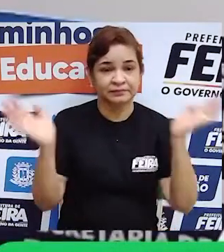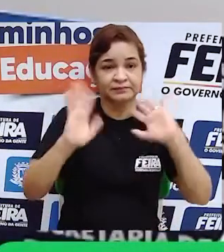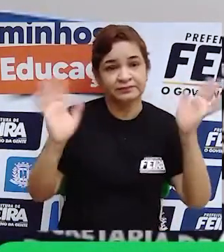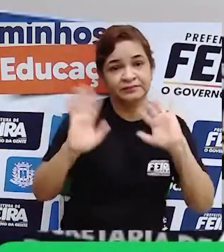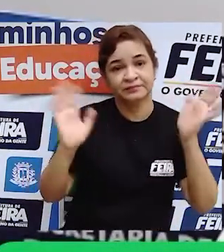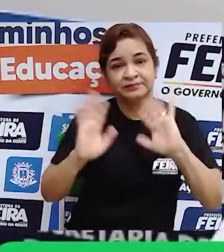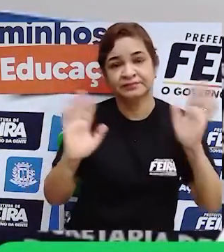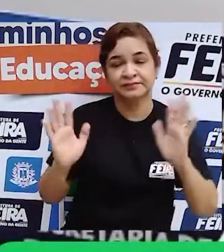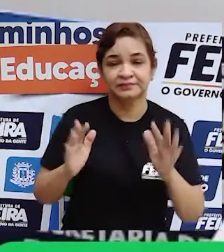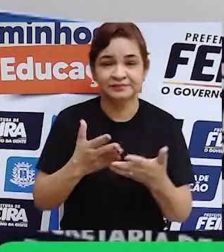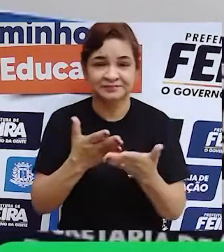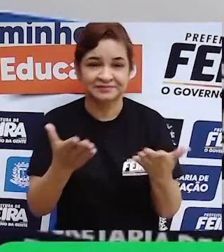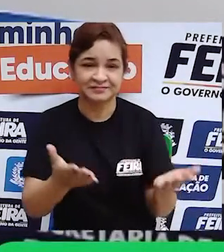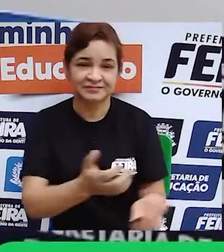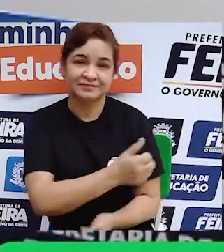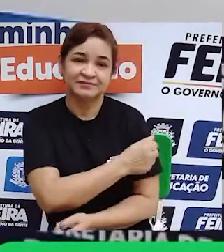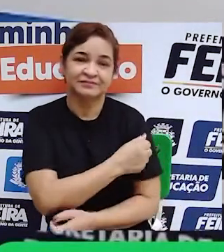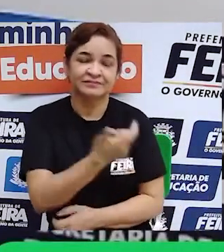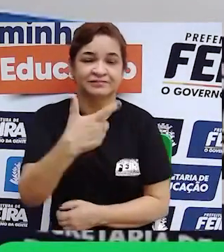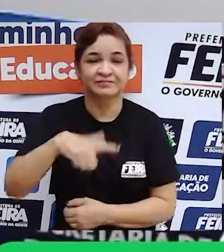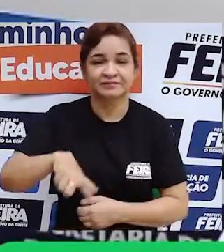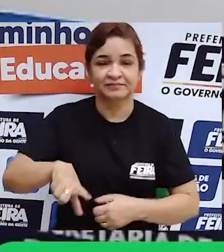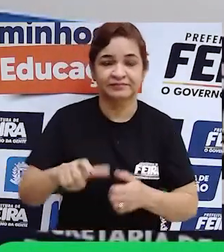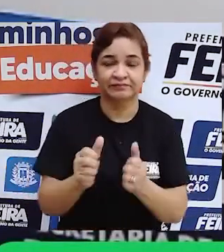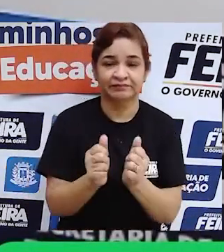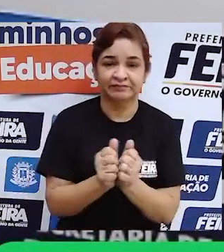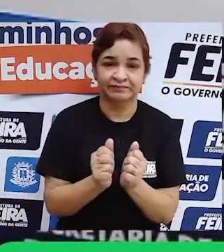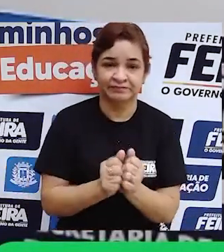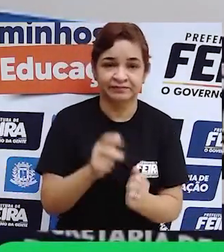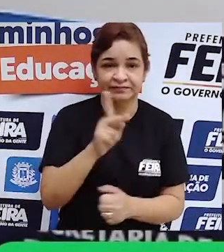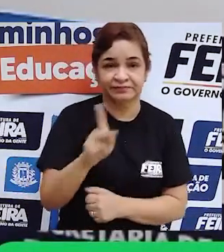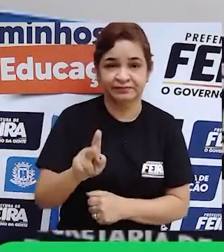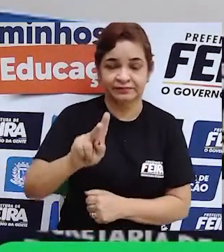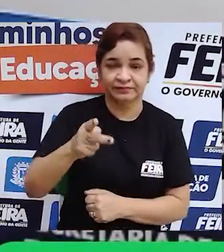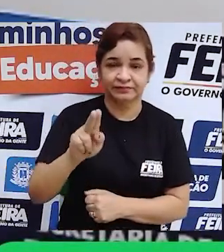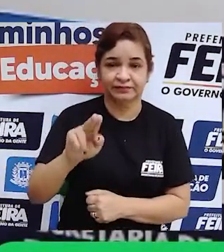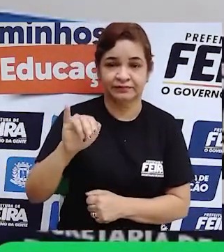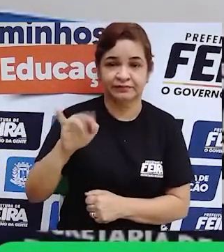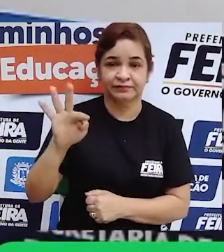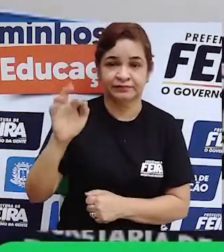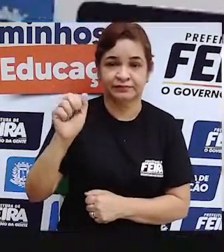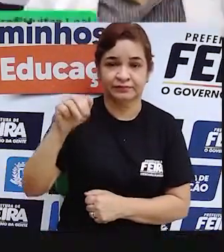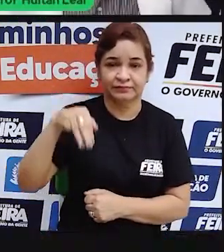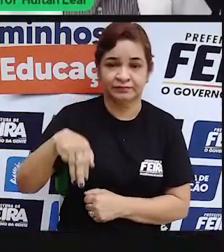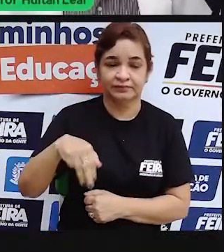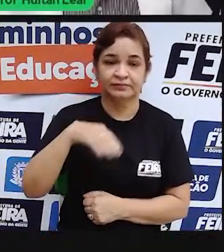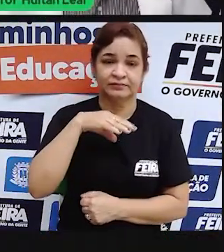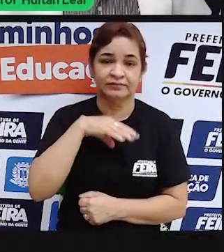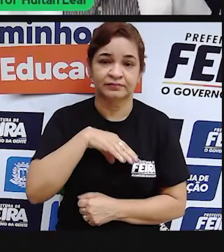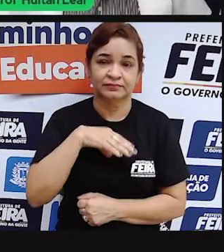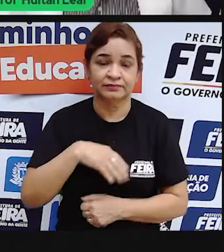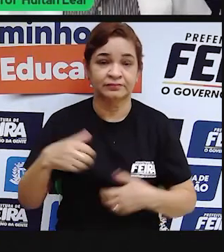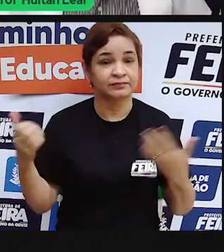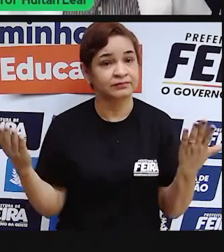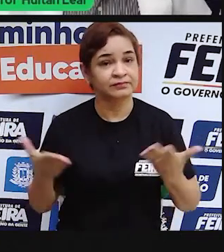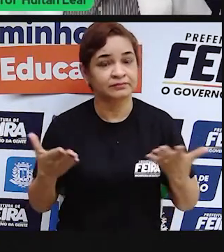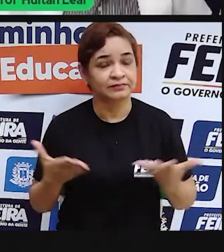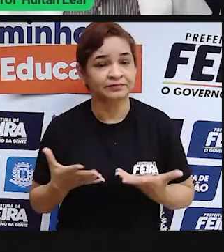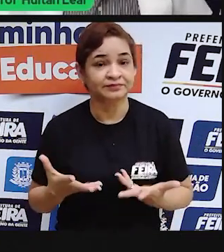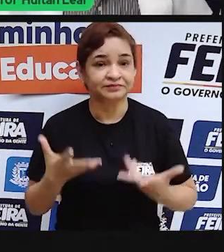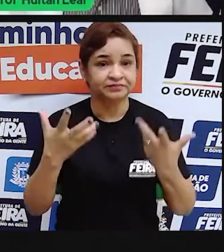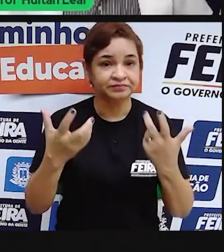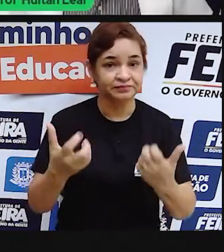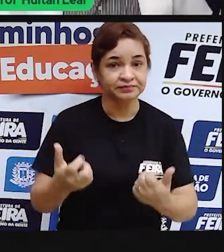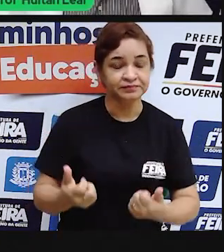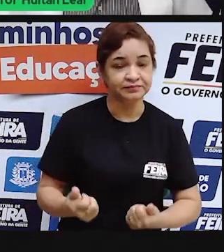Olá, caros estudantes, mais uma vez juntos, eu, professor Itan, de Língua Portuguesa, e hoje nós vamos